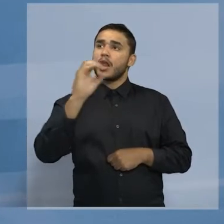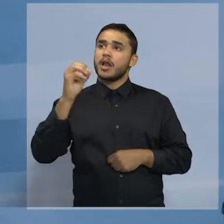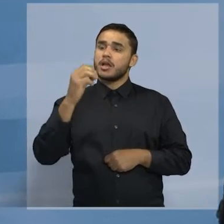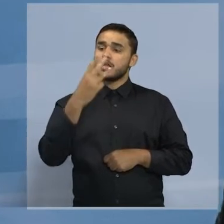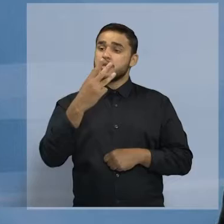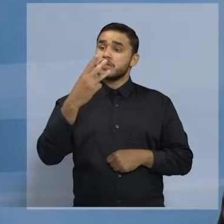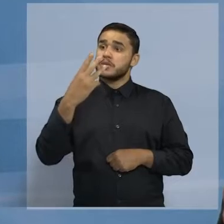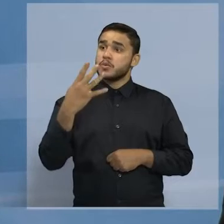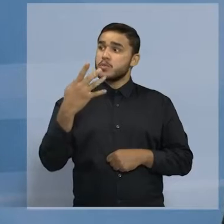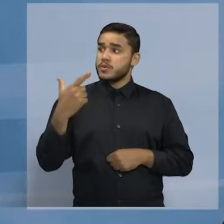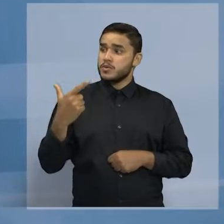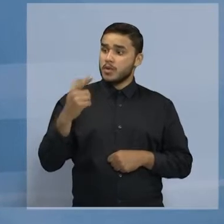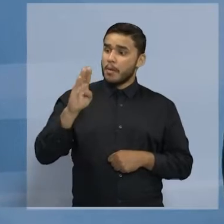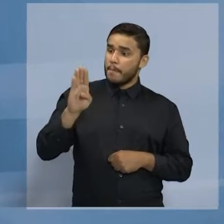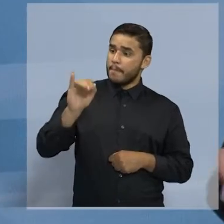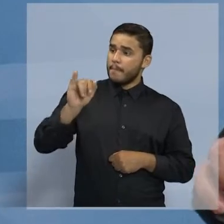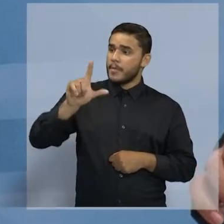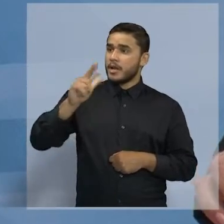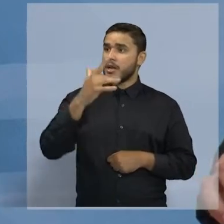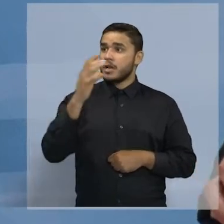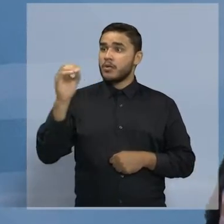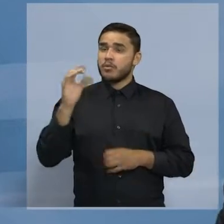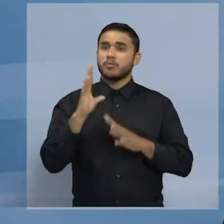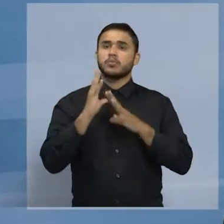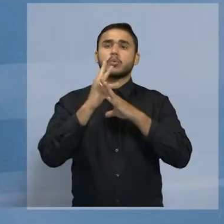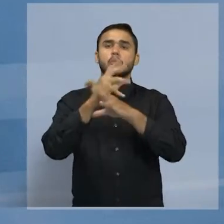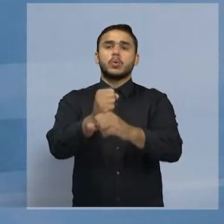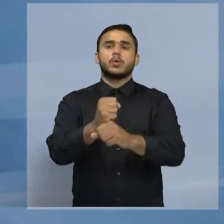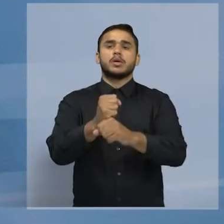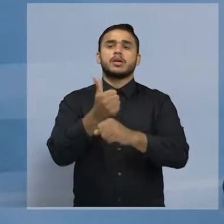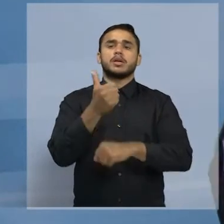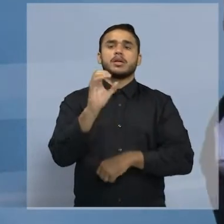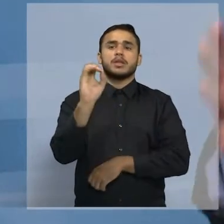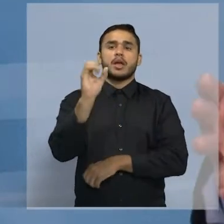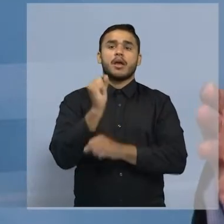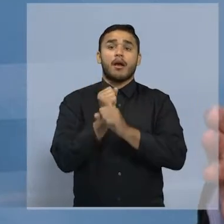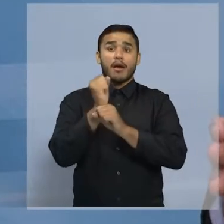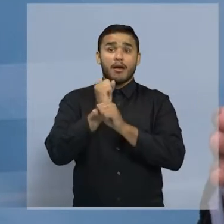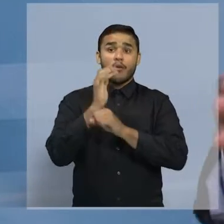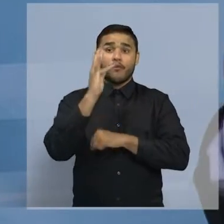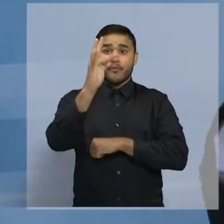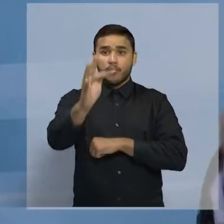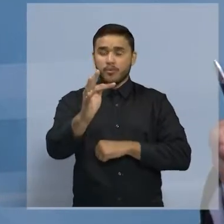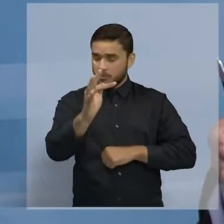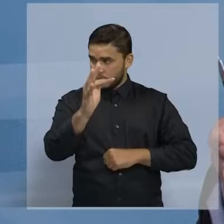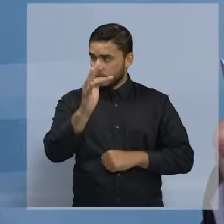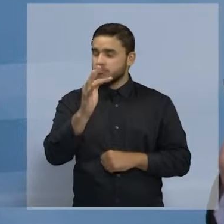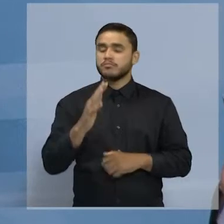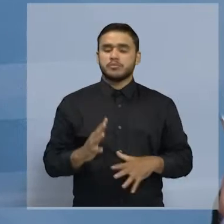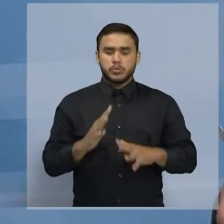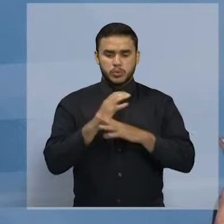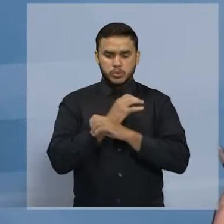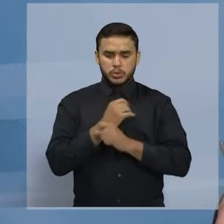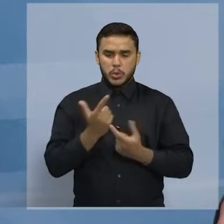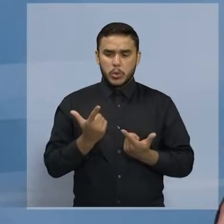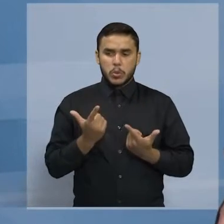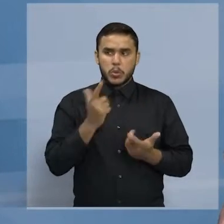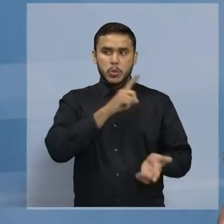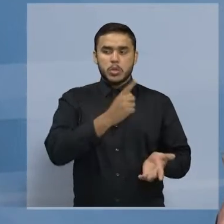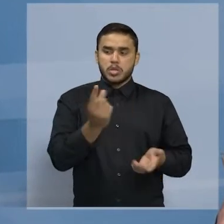1.342 bilhões em 10 anos. Isto é apresentado de forma massificada pelo